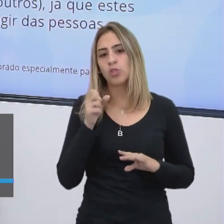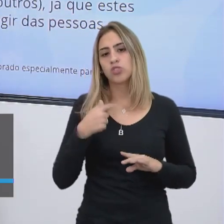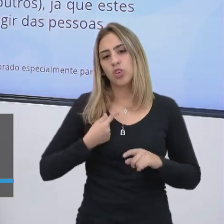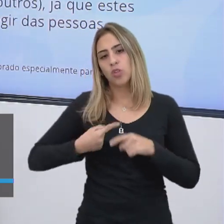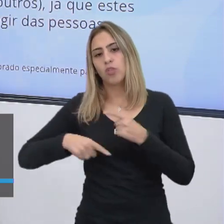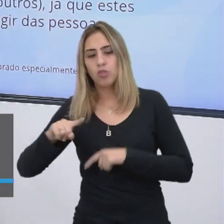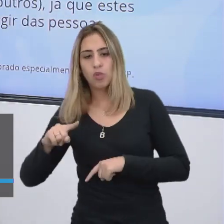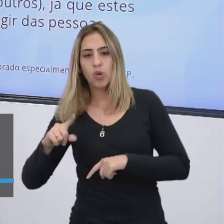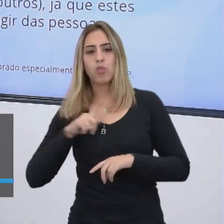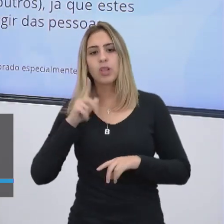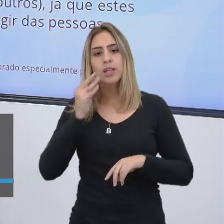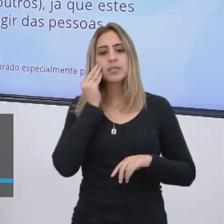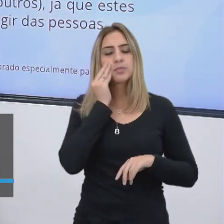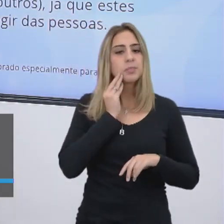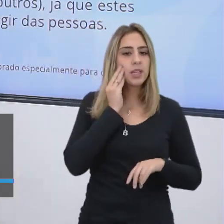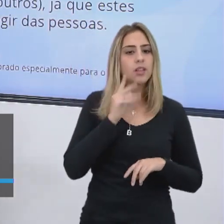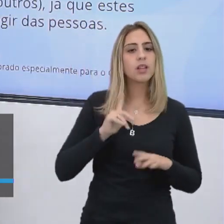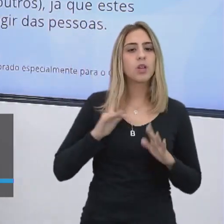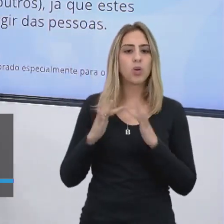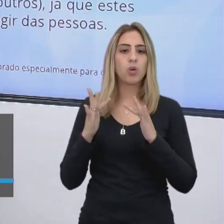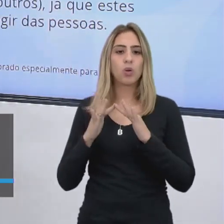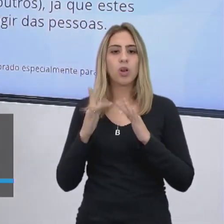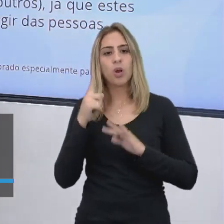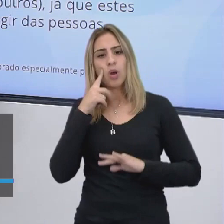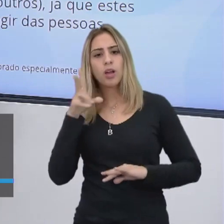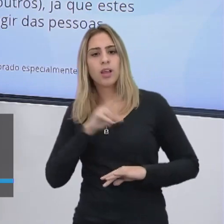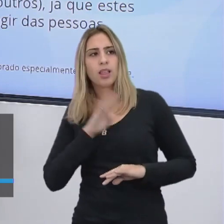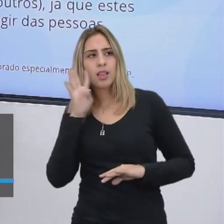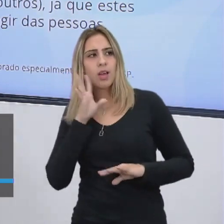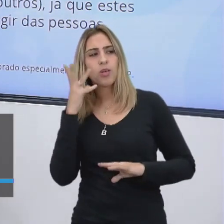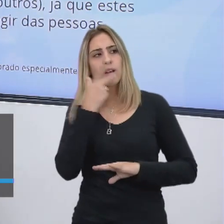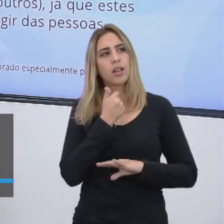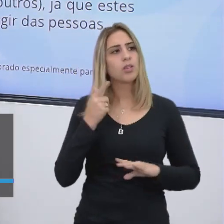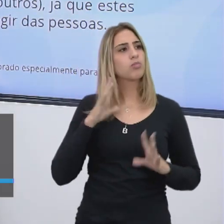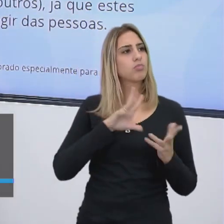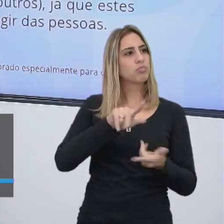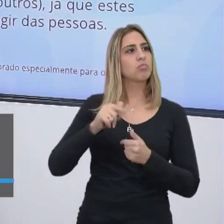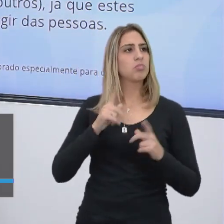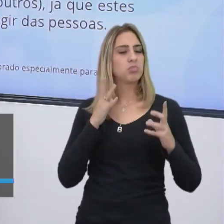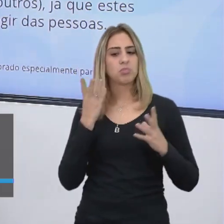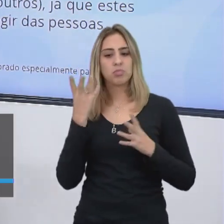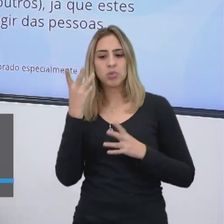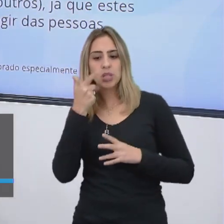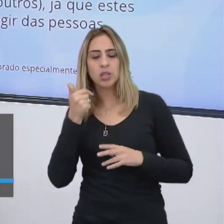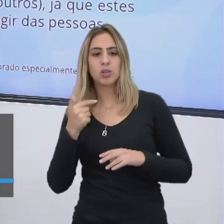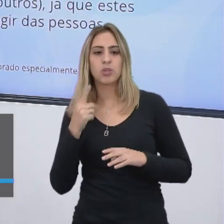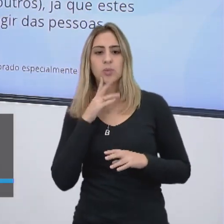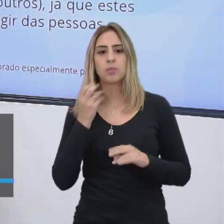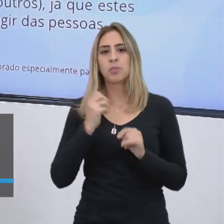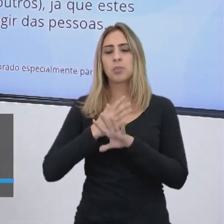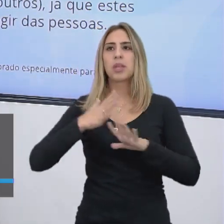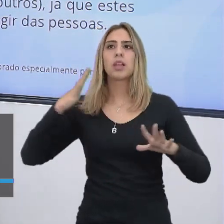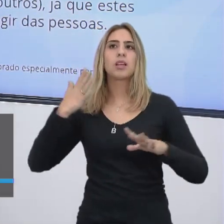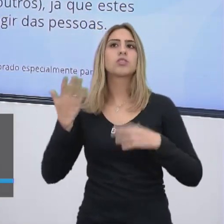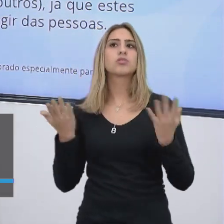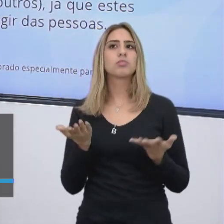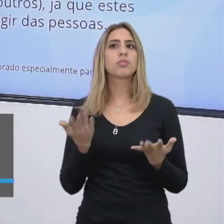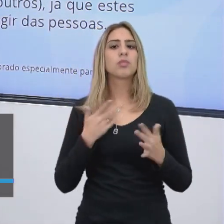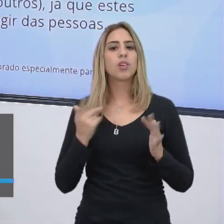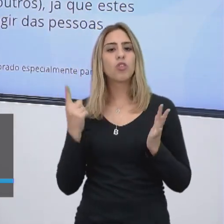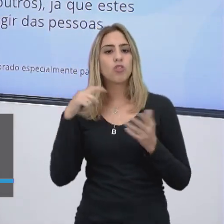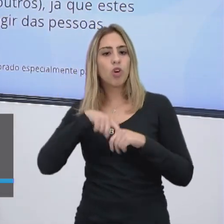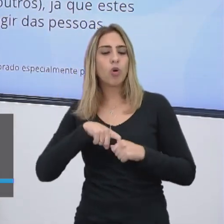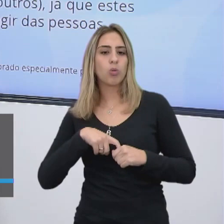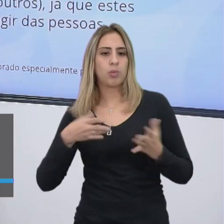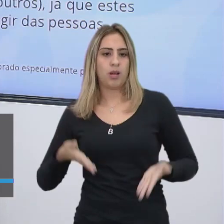lá, eu vou ter essa experiência, eu vou ter esse contato, falar, oh, que da hora, que legal, que lindo, que universo maravilhoso, que universo brilhante. E eu volto pra